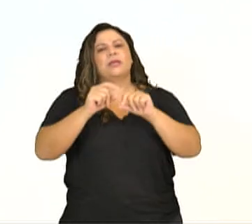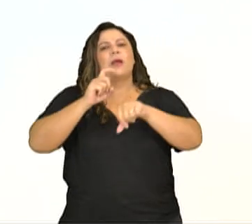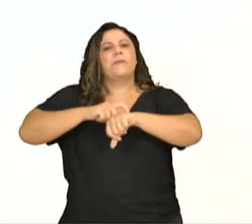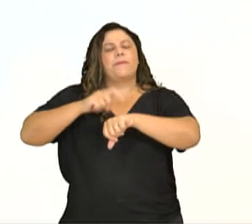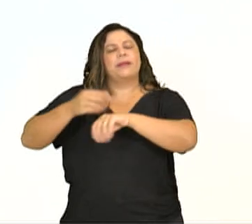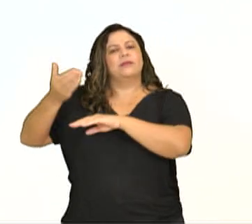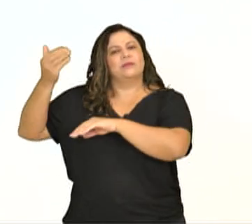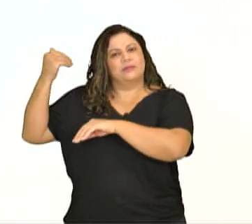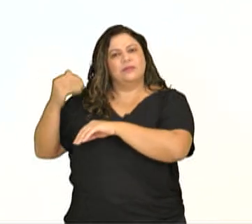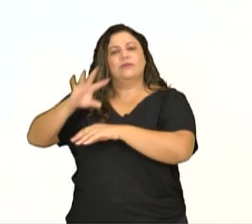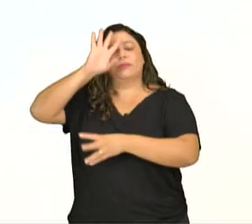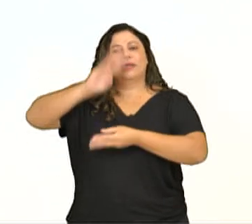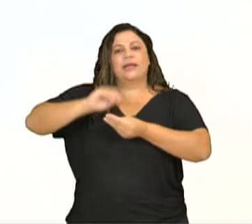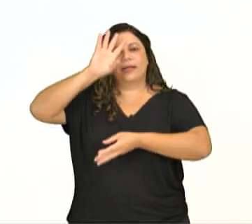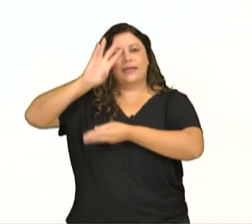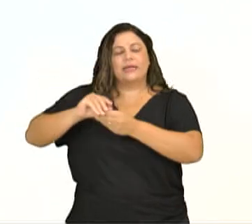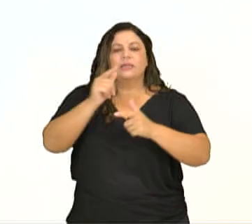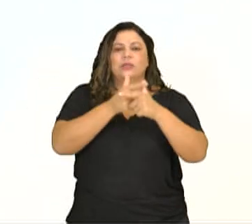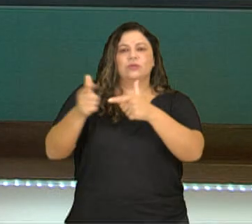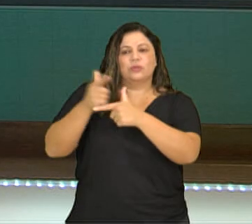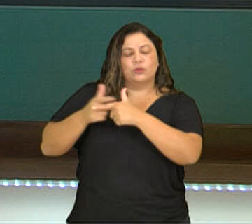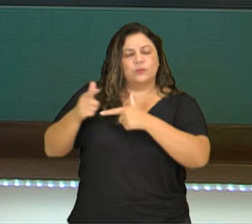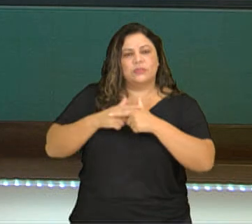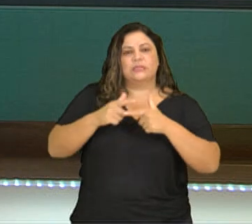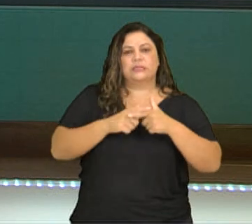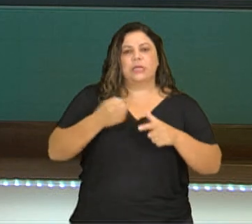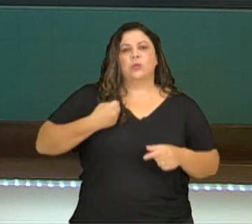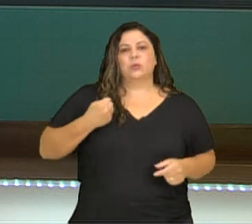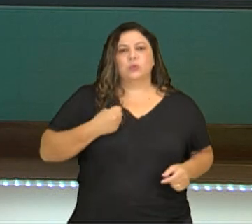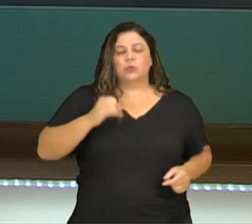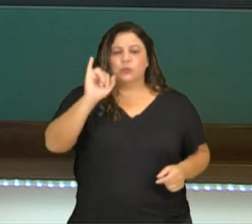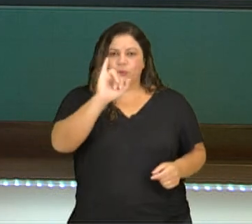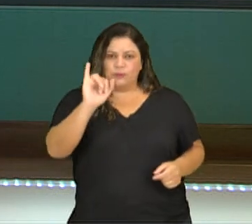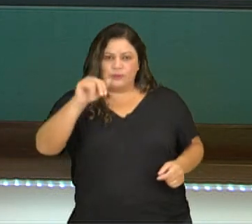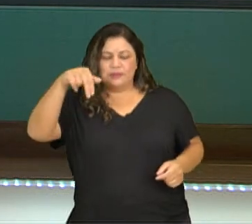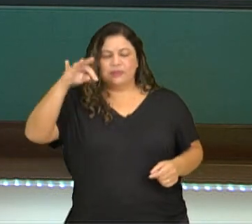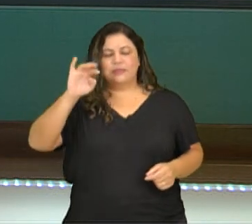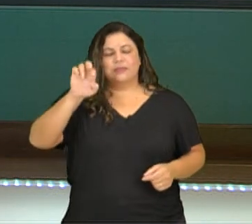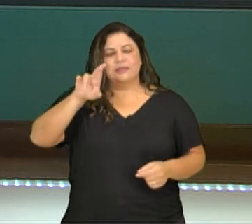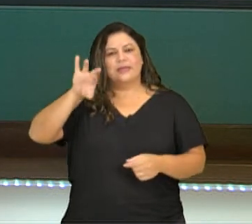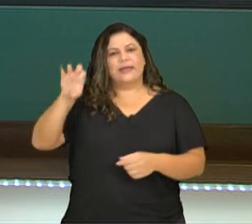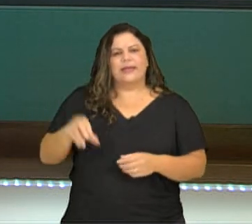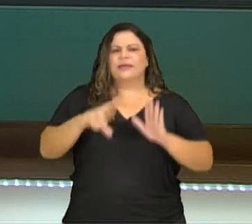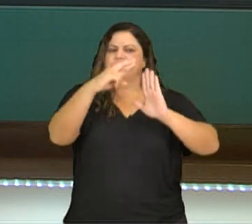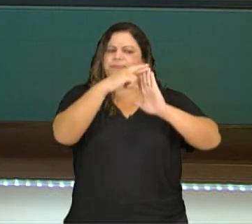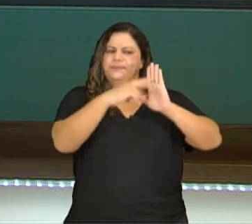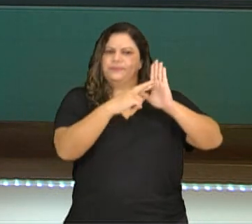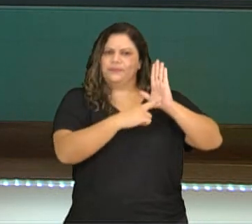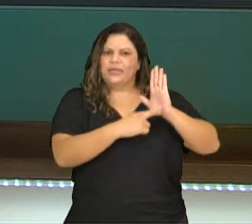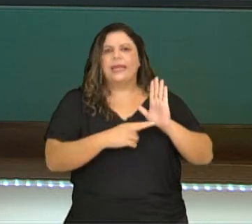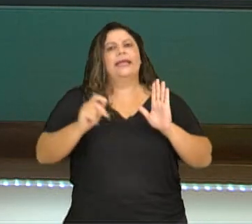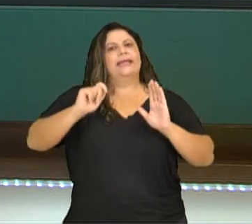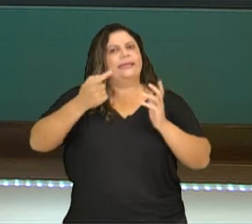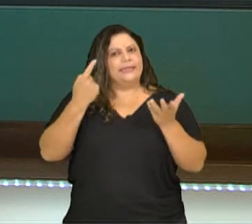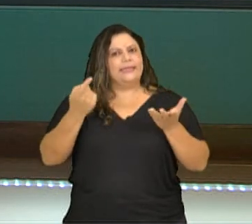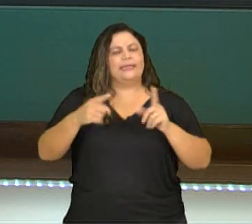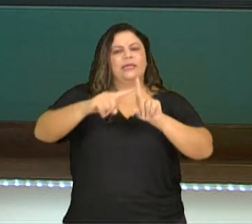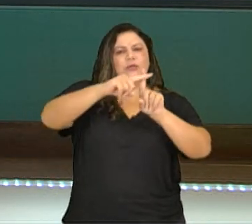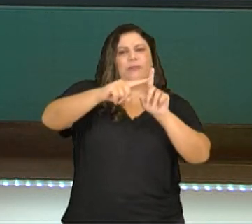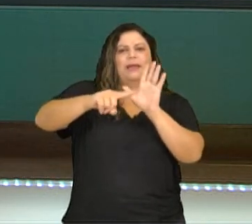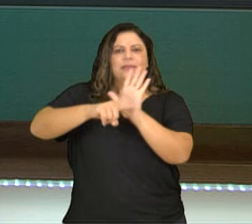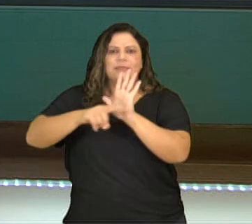para resolvermos a divisão de números inteiros, é importante lembrarmos sobre as regrinhas dos sinais,